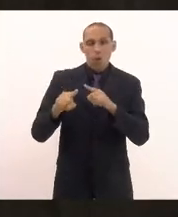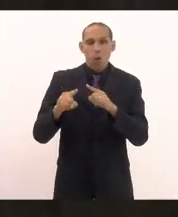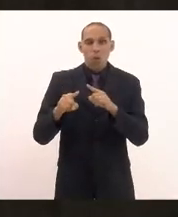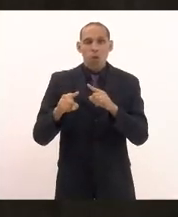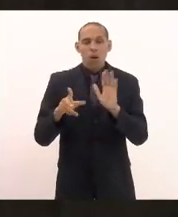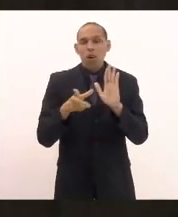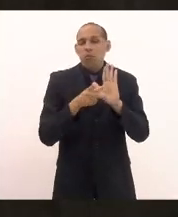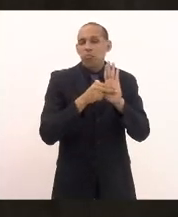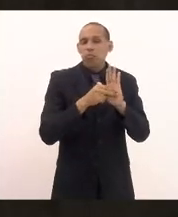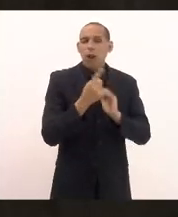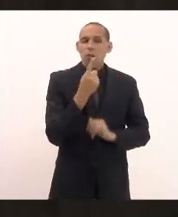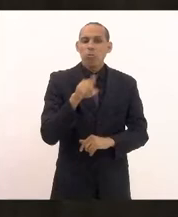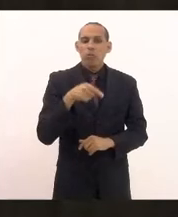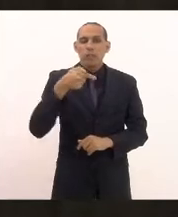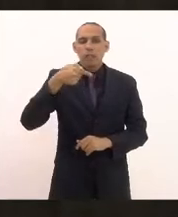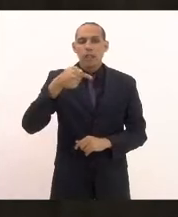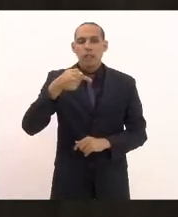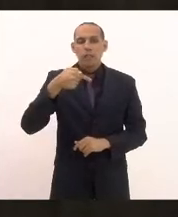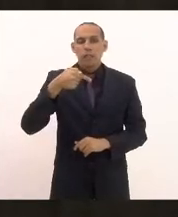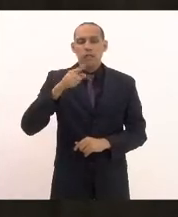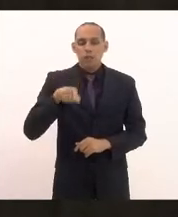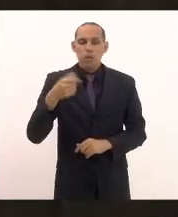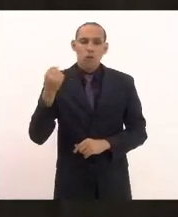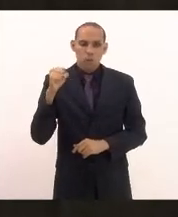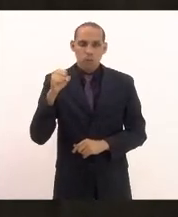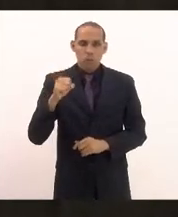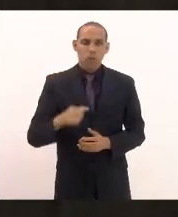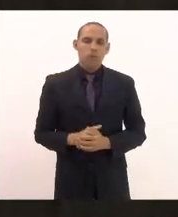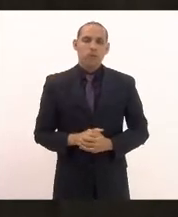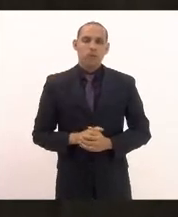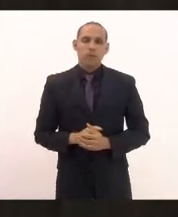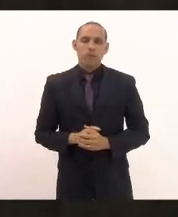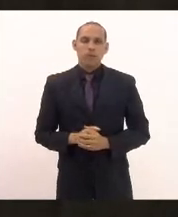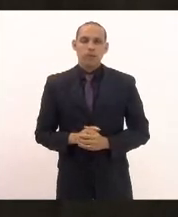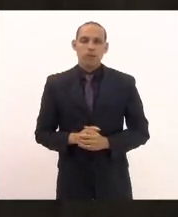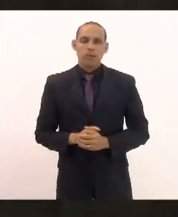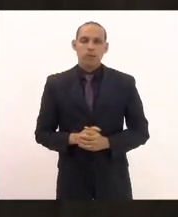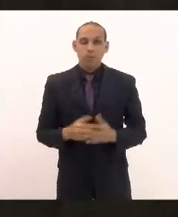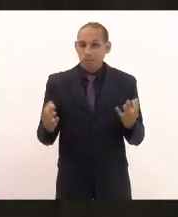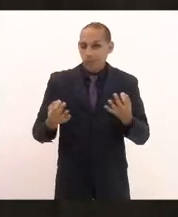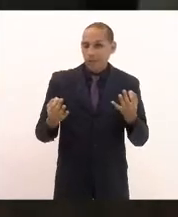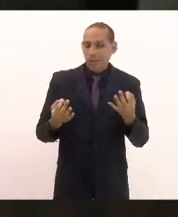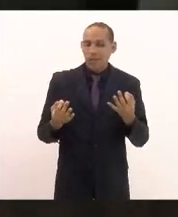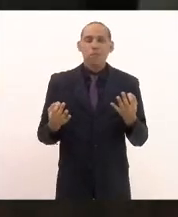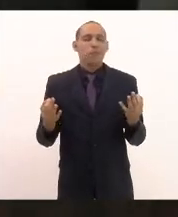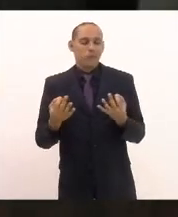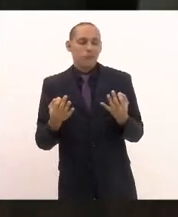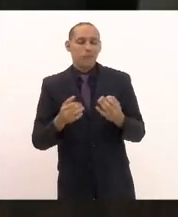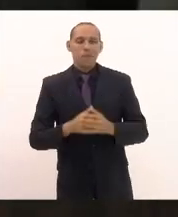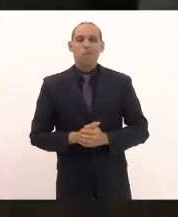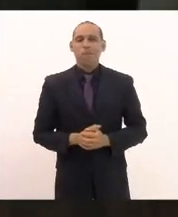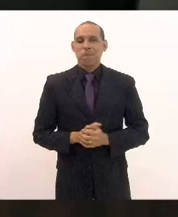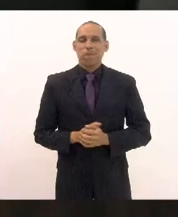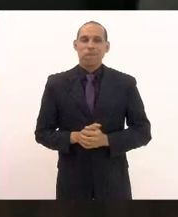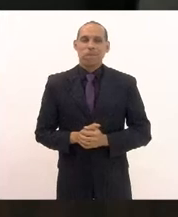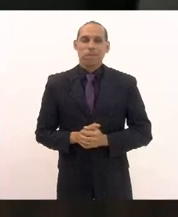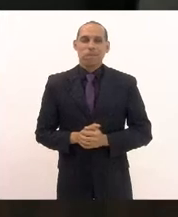emendas 1, 7 e 8. Perfeito, senhor? Perfeito,